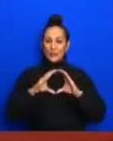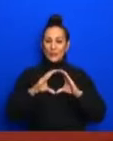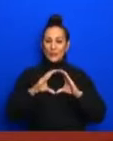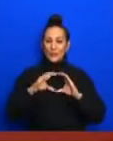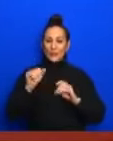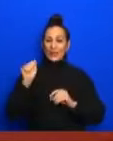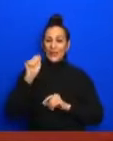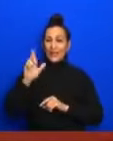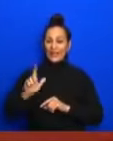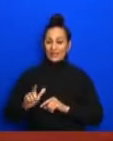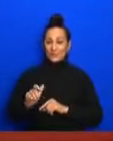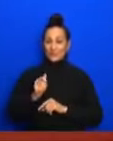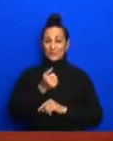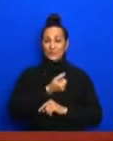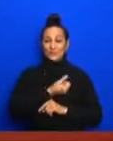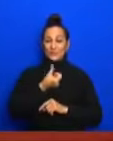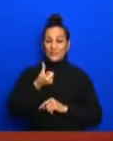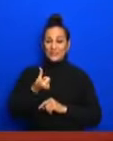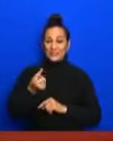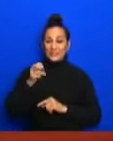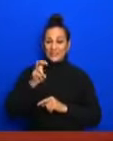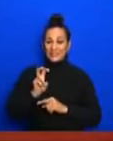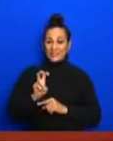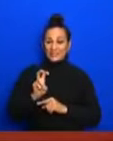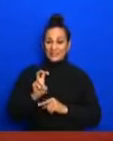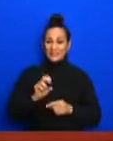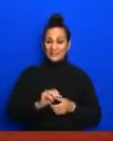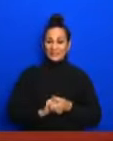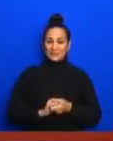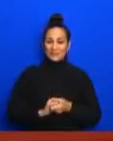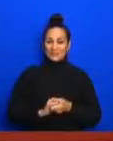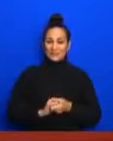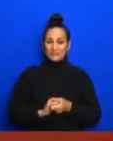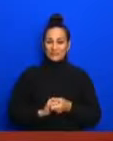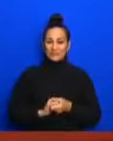azul 65, azul número 65.